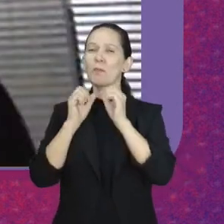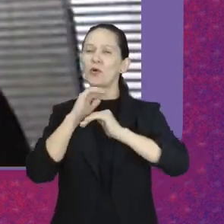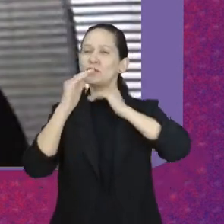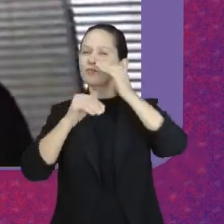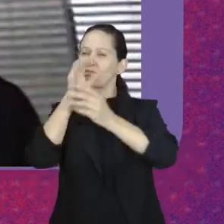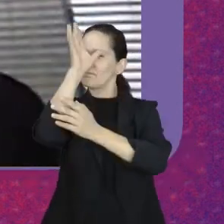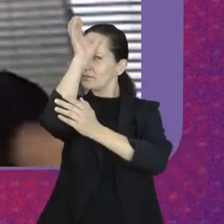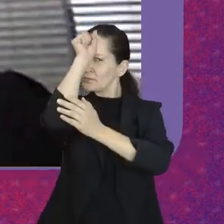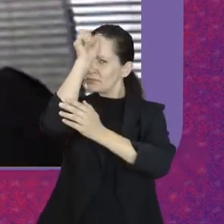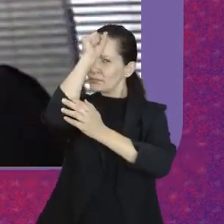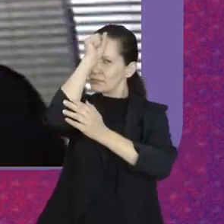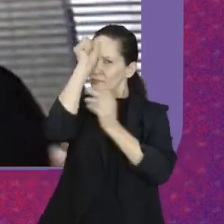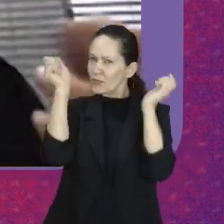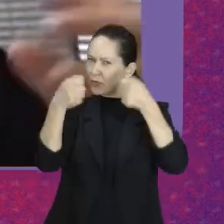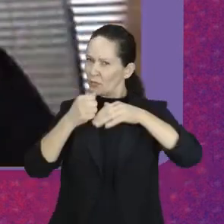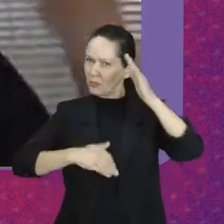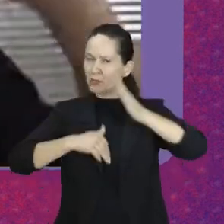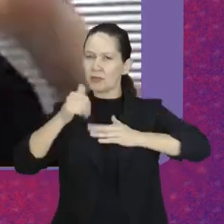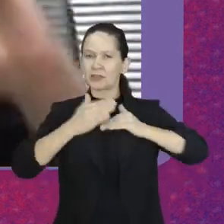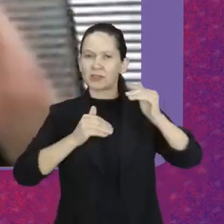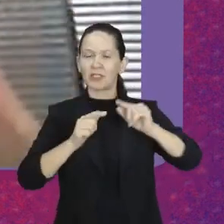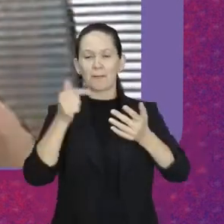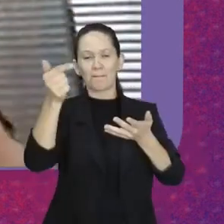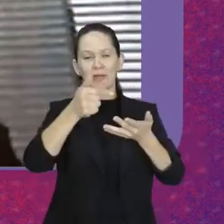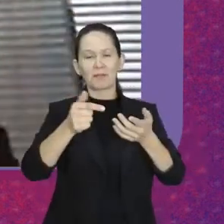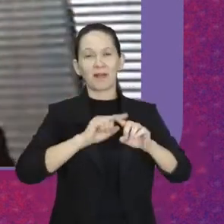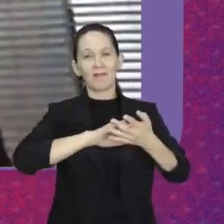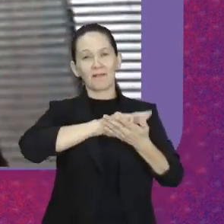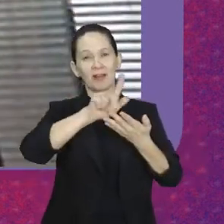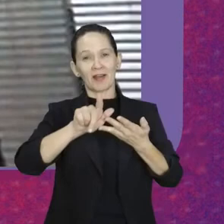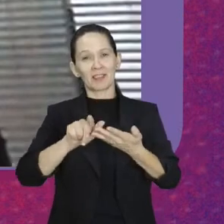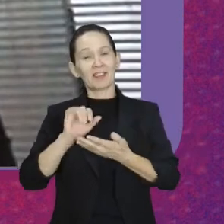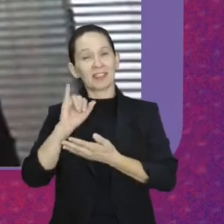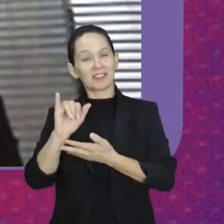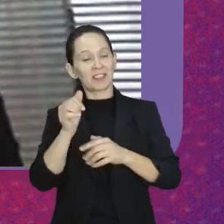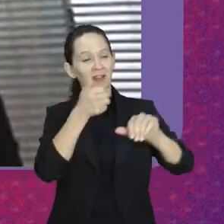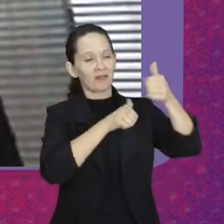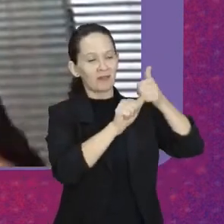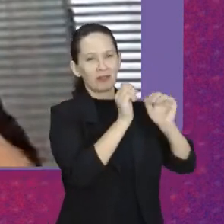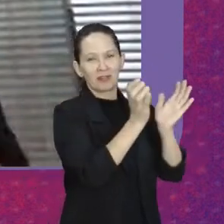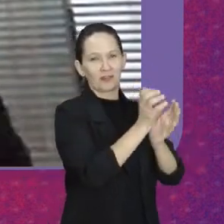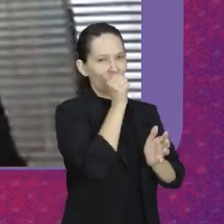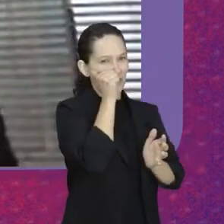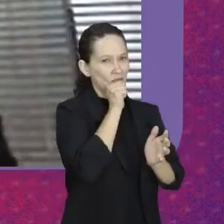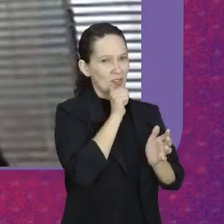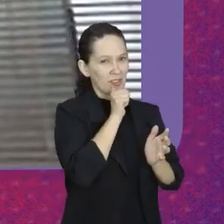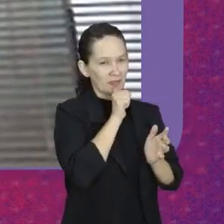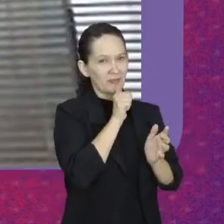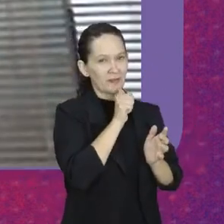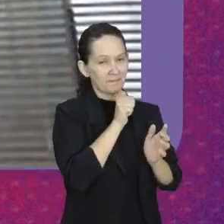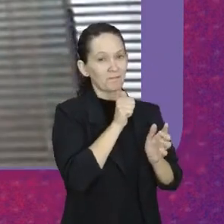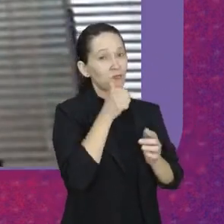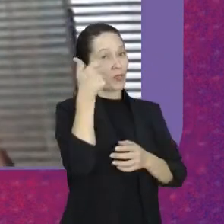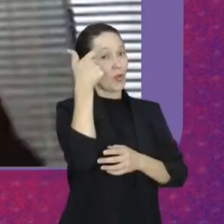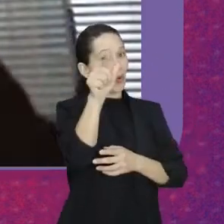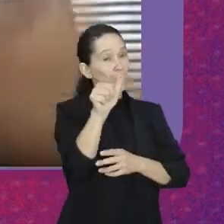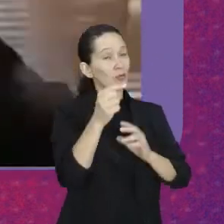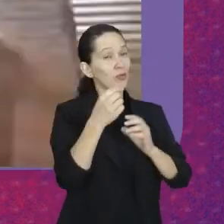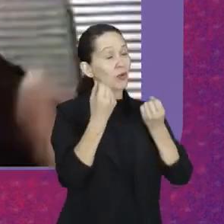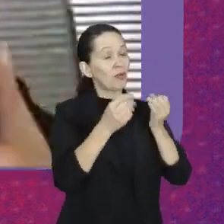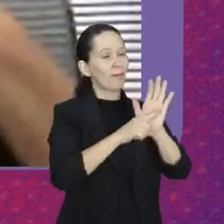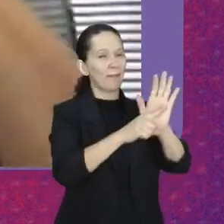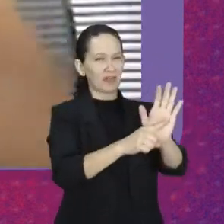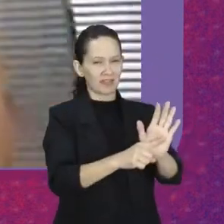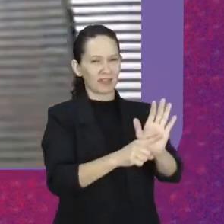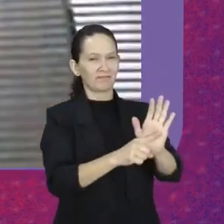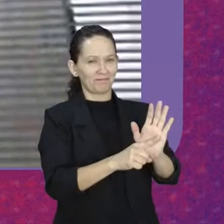desenvolver, né, competências profissionais, mas se a gente olhar lá na ponta, né, veja como tudo se retroalimenta.